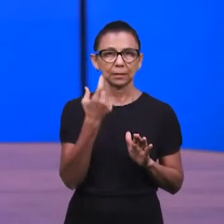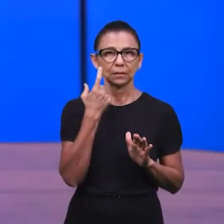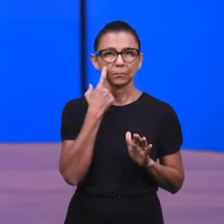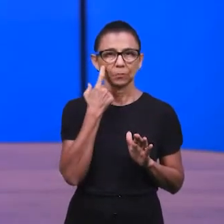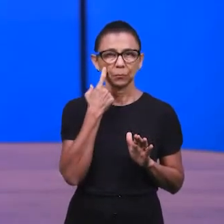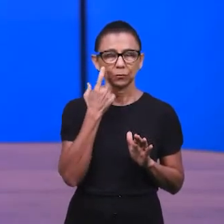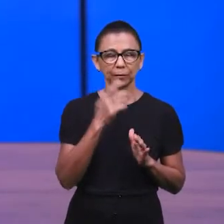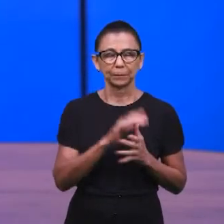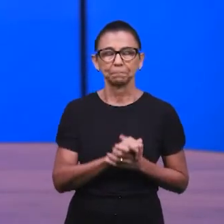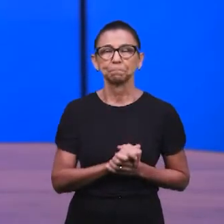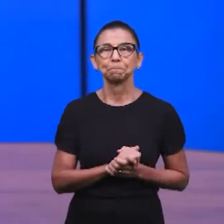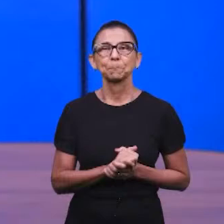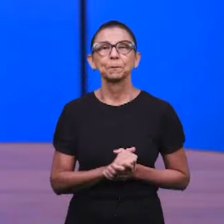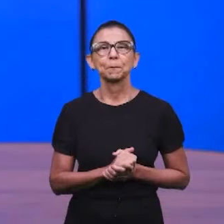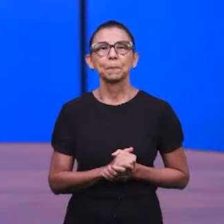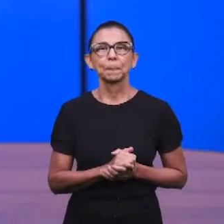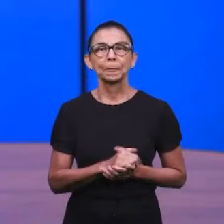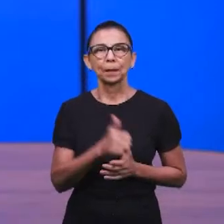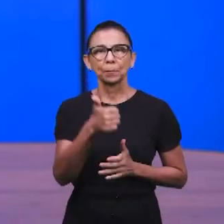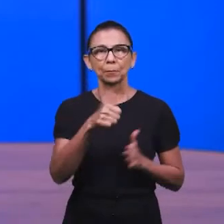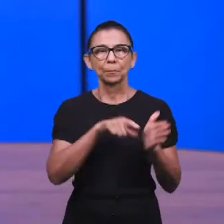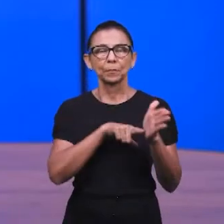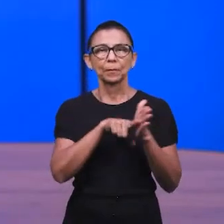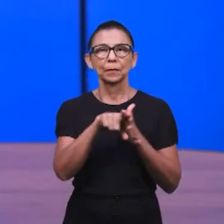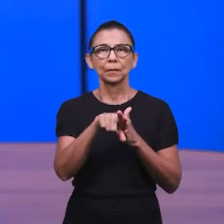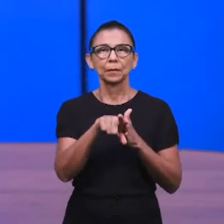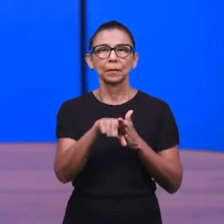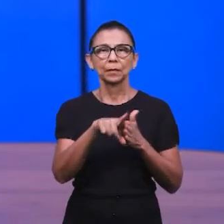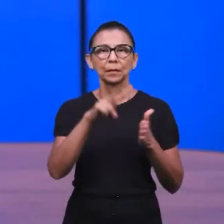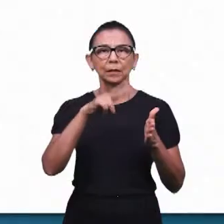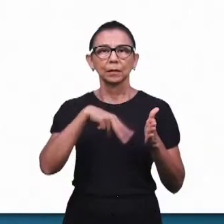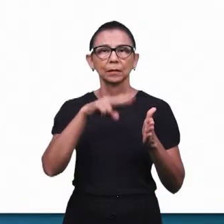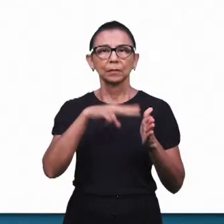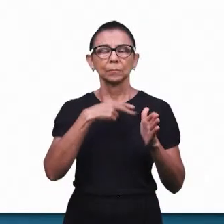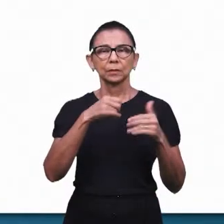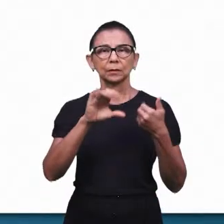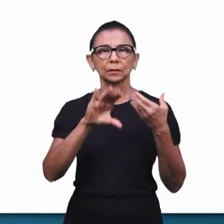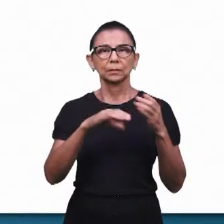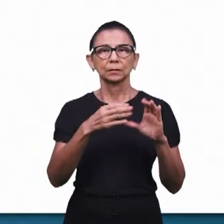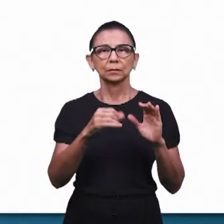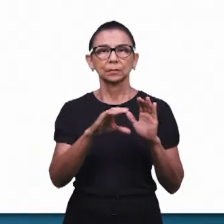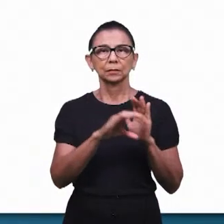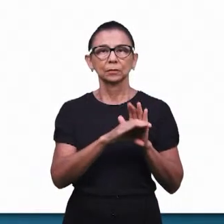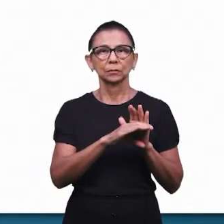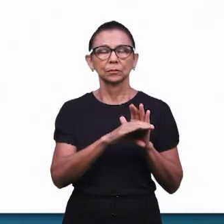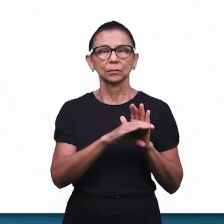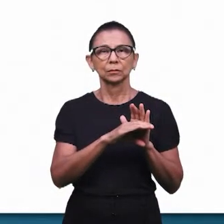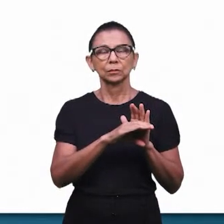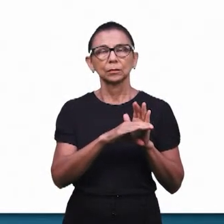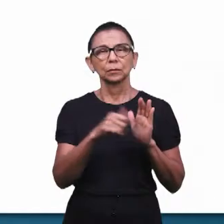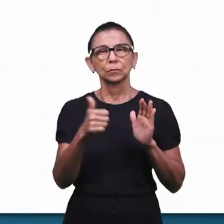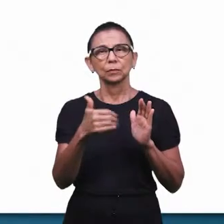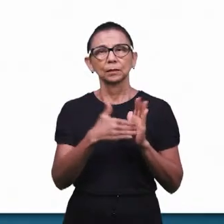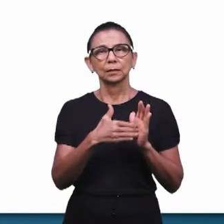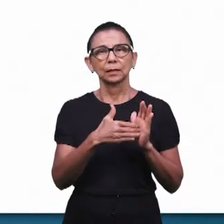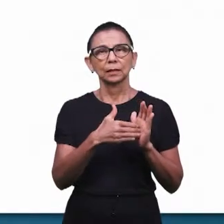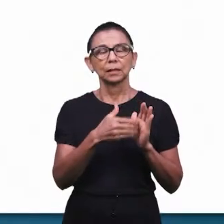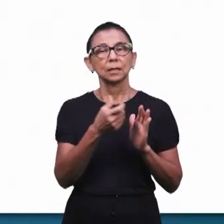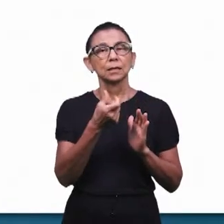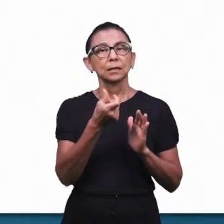vários aspectos. E a pergunta é a seguinte, a nossa primeira pergunta. Lendo o livro de Cantares, dos capítulos 1 a